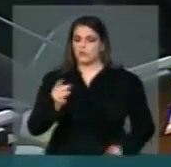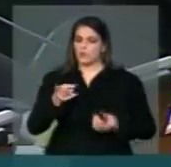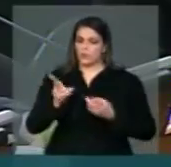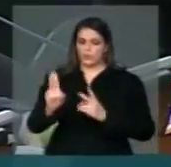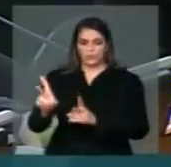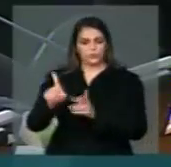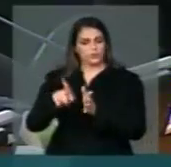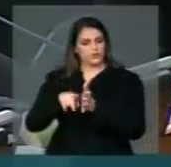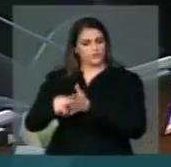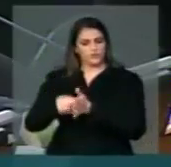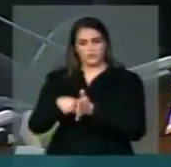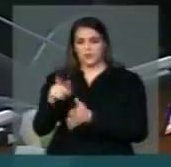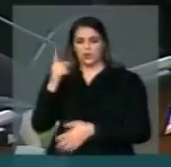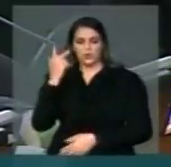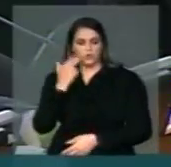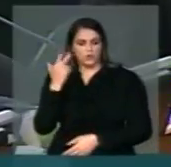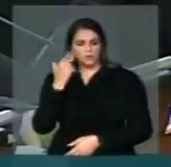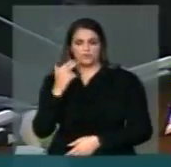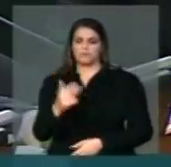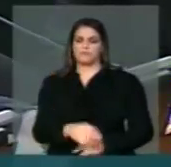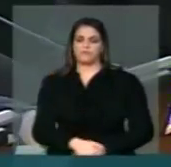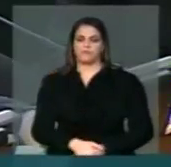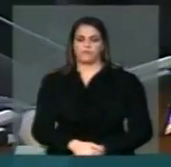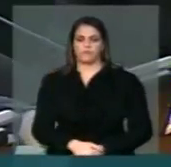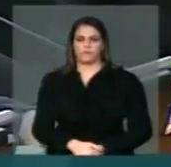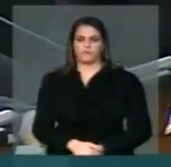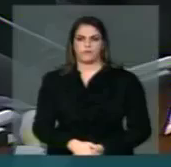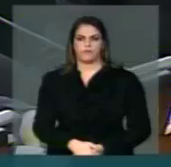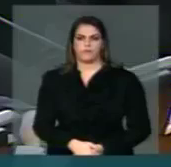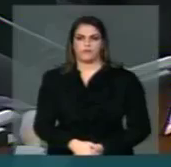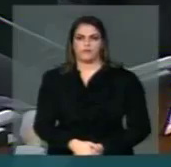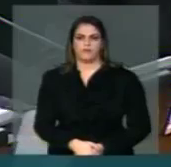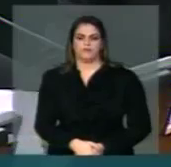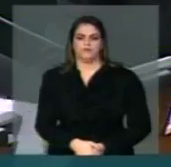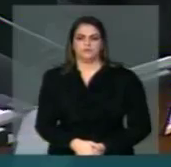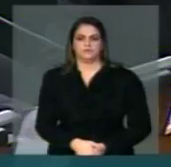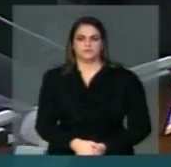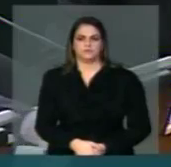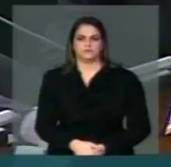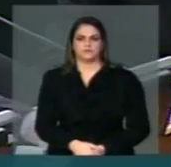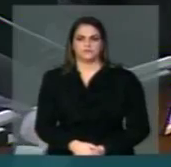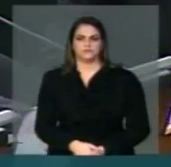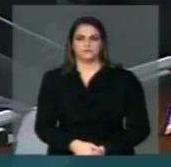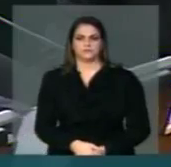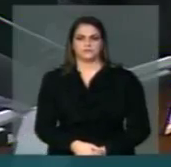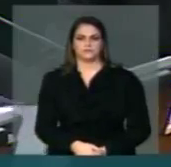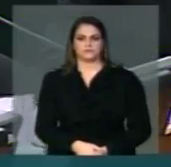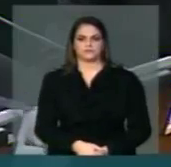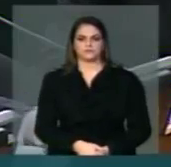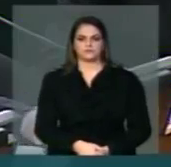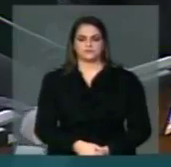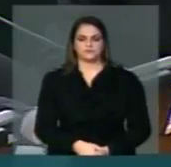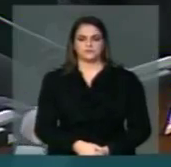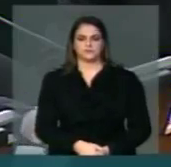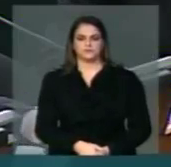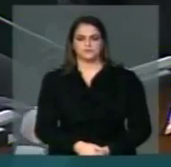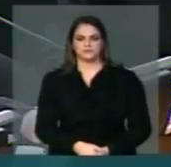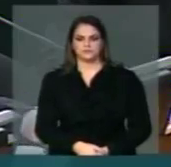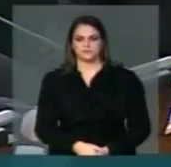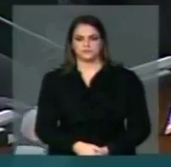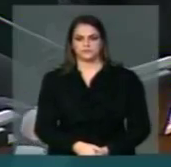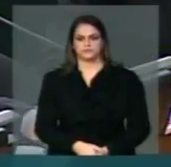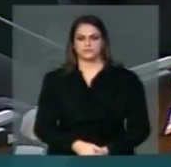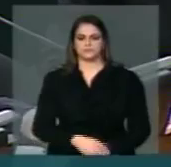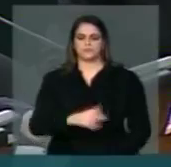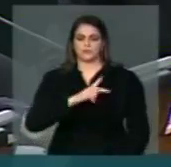tenho certeza que pela postura que vem conduzindo. Senhor presidente, no dia, eu fiz todo o levantamento, passei o final